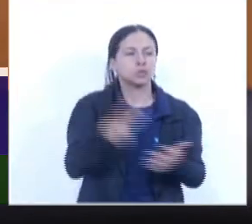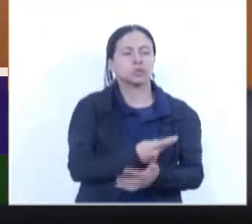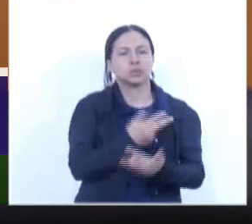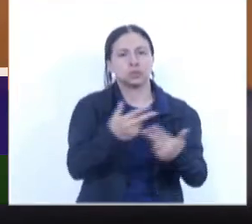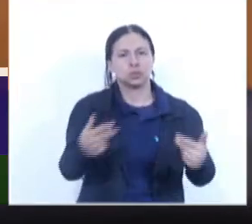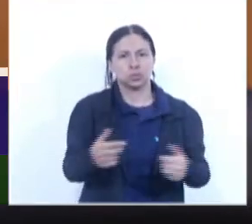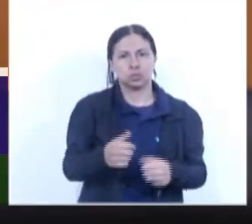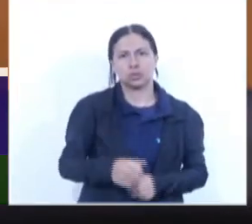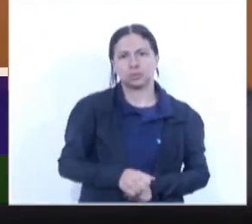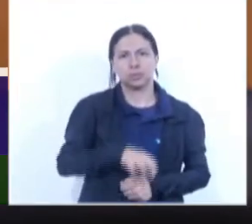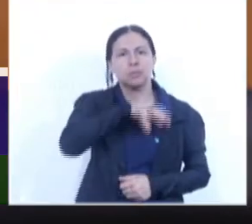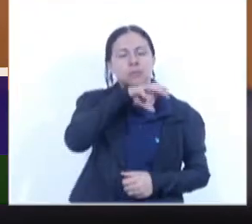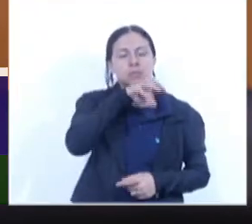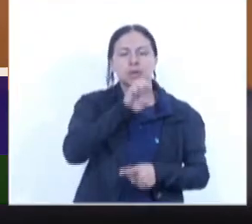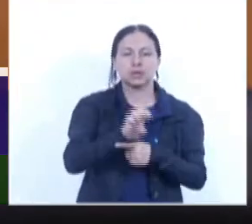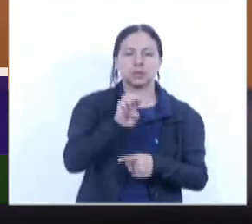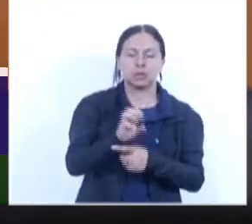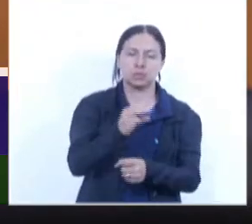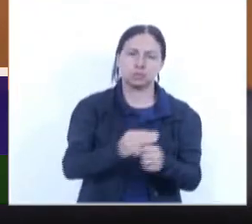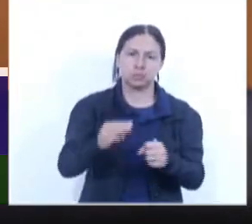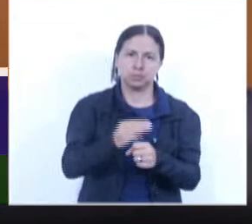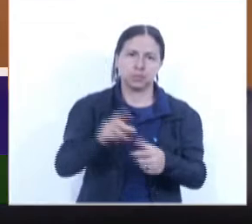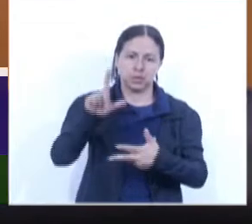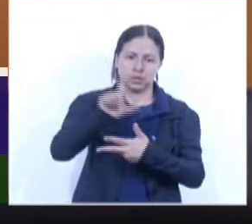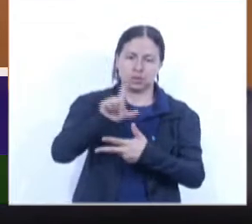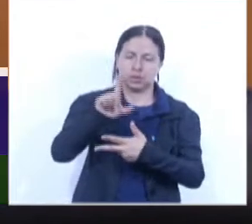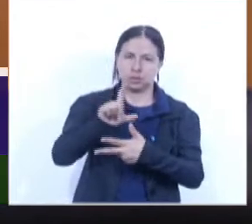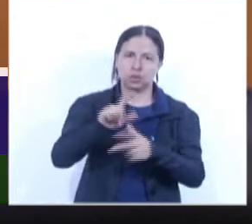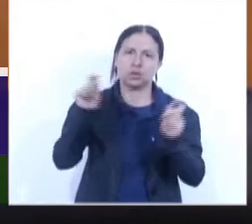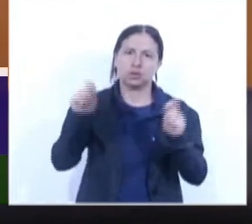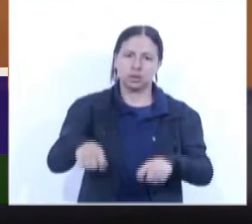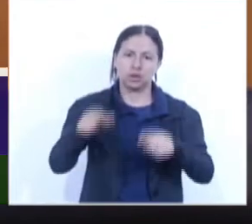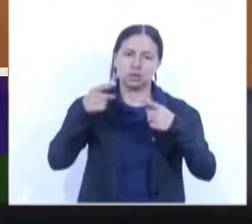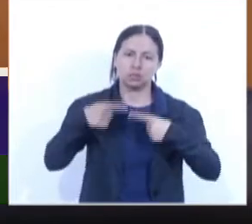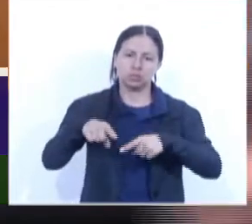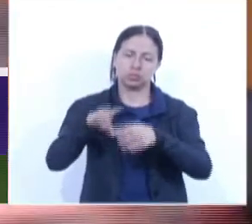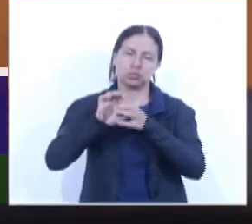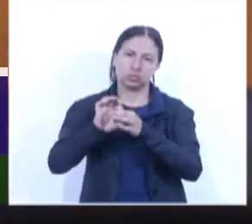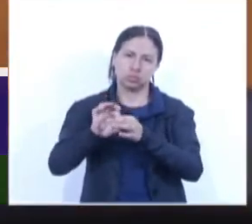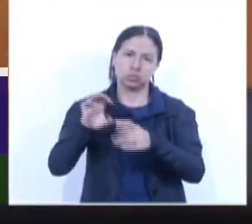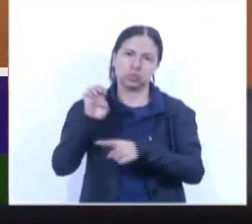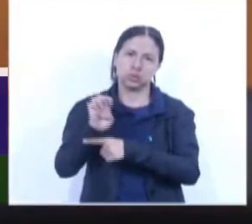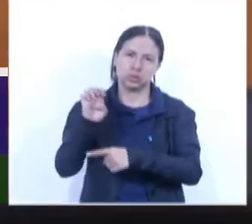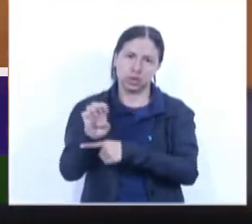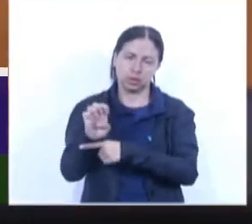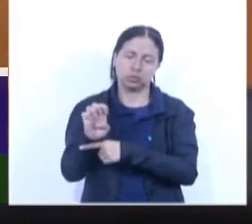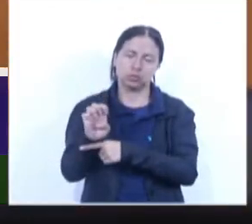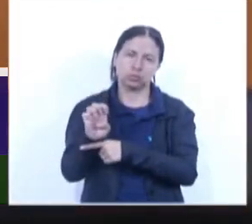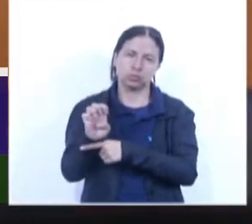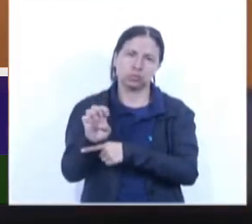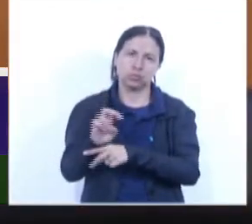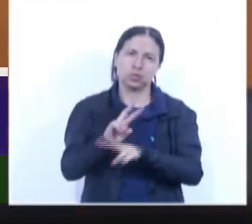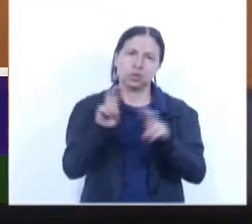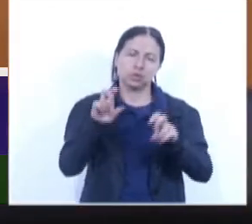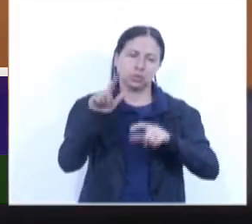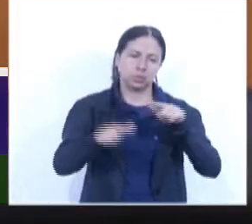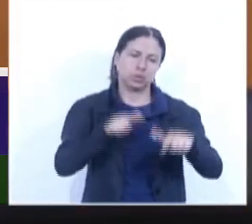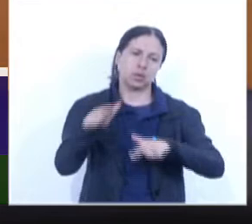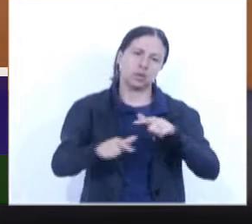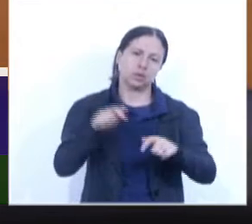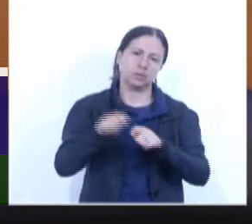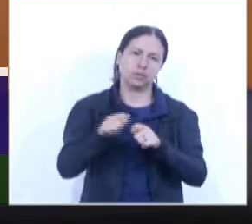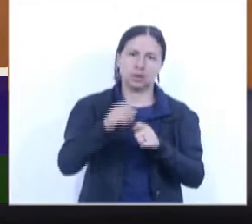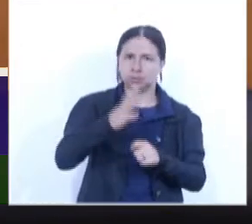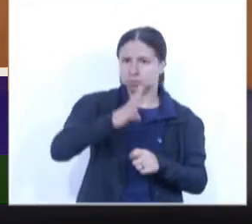e autoriza o poder executivo a Celebrar convênio com o governo do estado de Minas Gerais sobre os serviços de